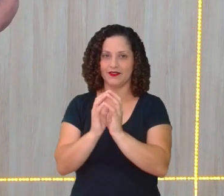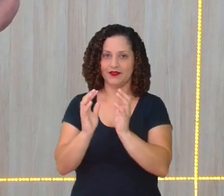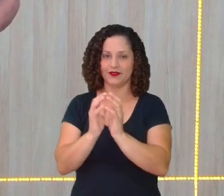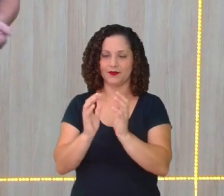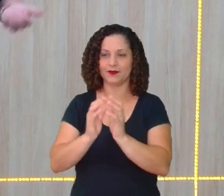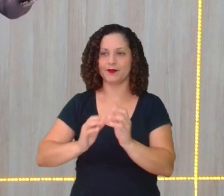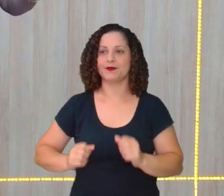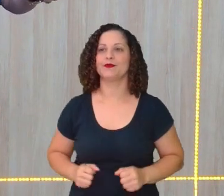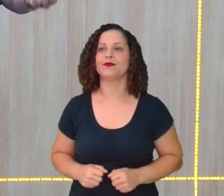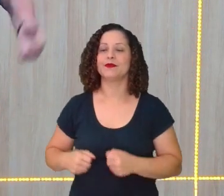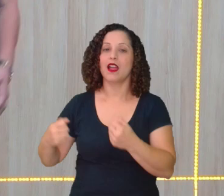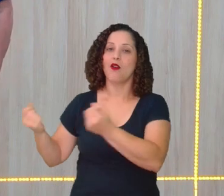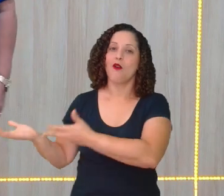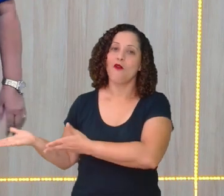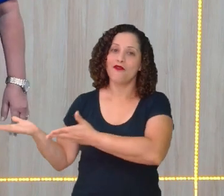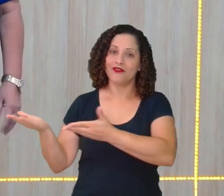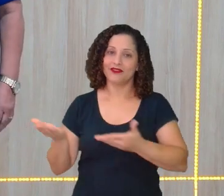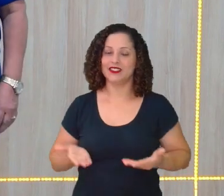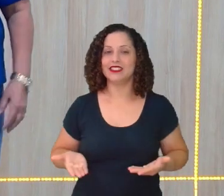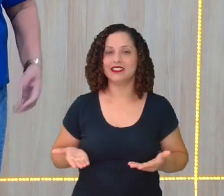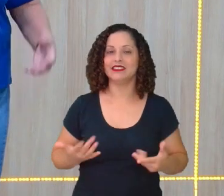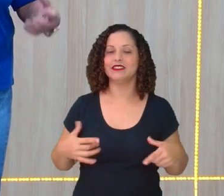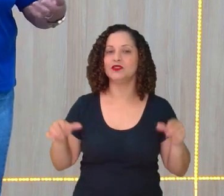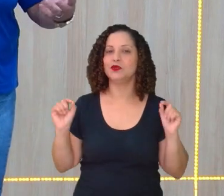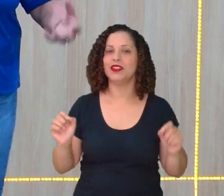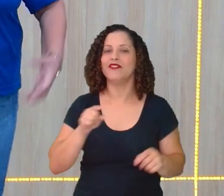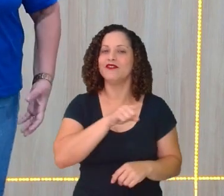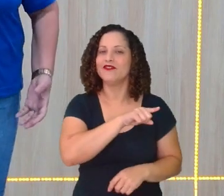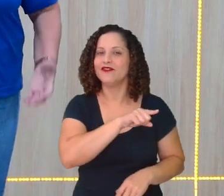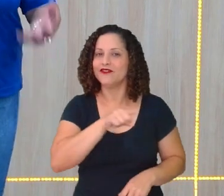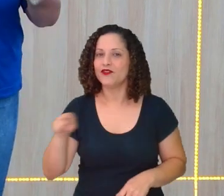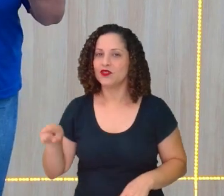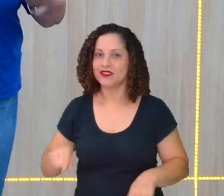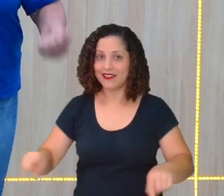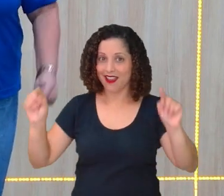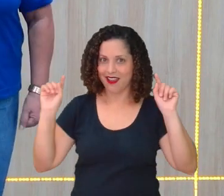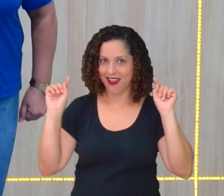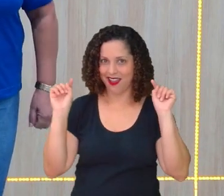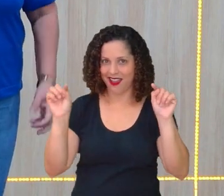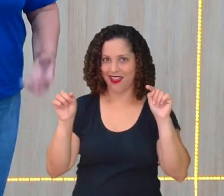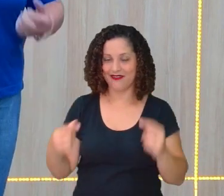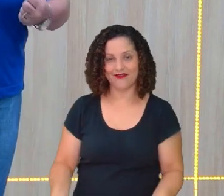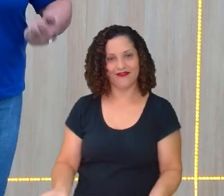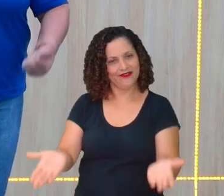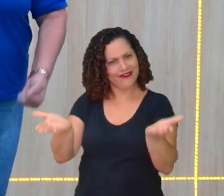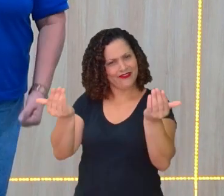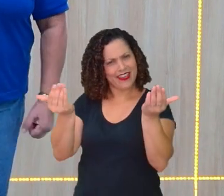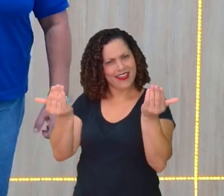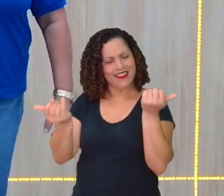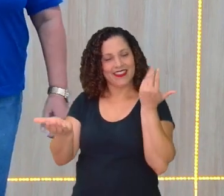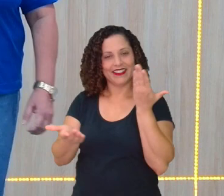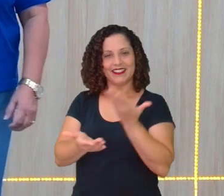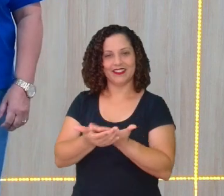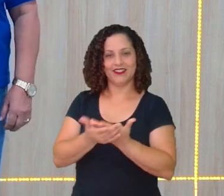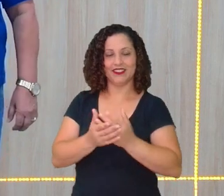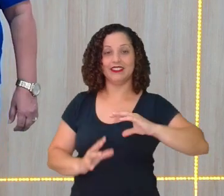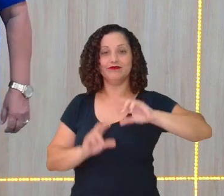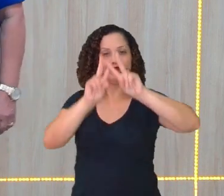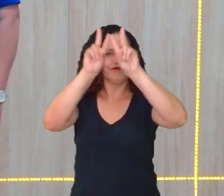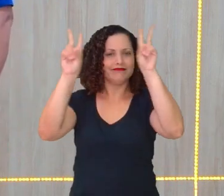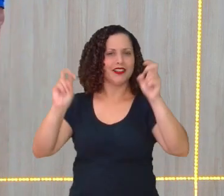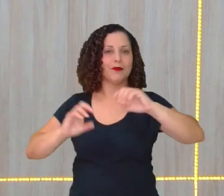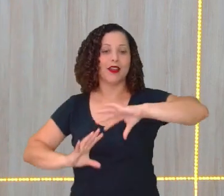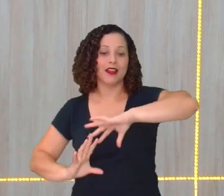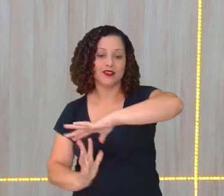nosso convite, né? Ei, você, vem aí, né? Vem aí para a nossa aula de